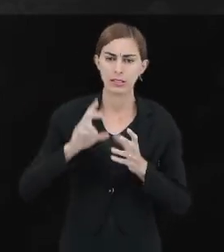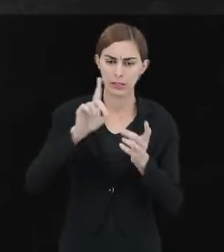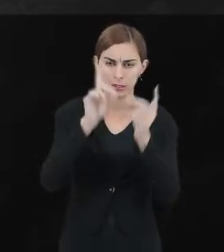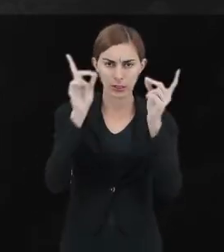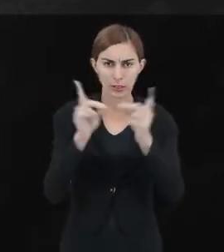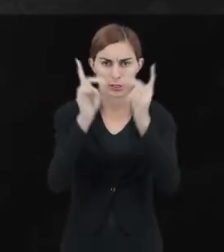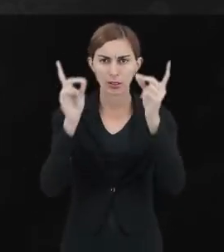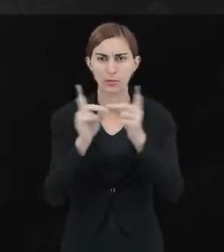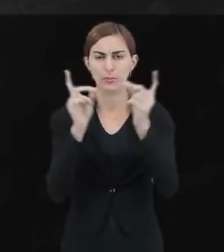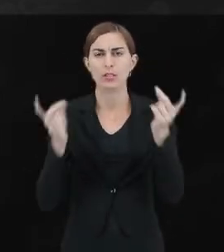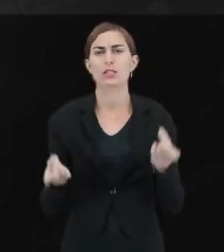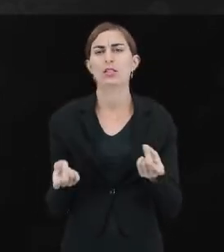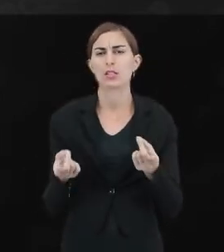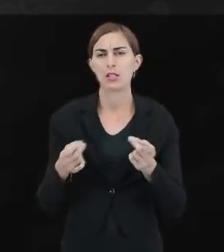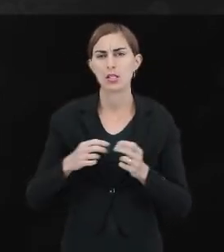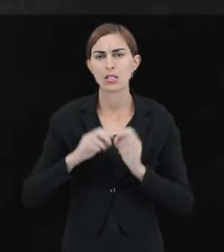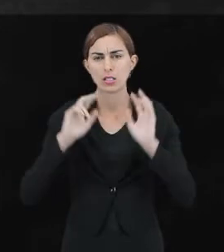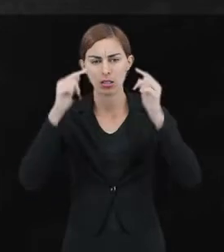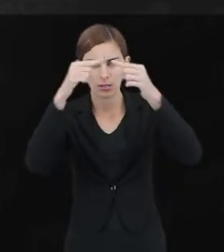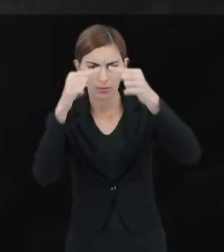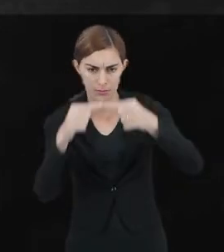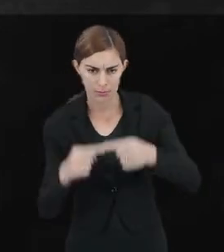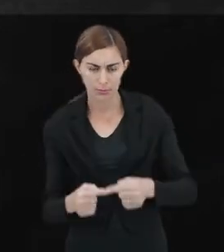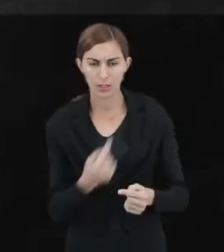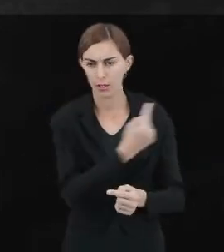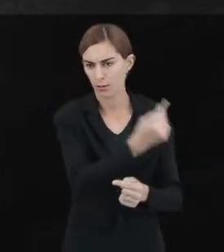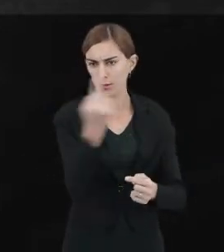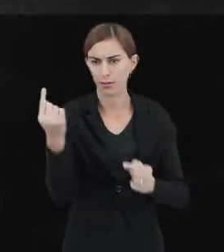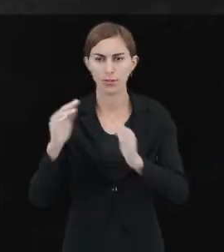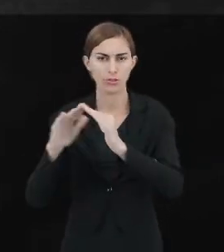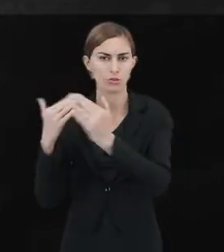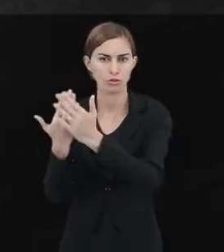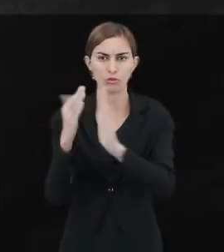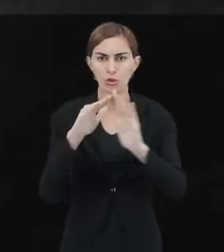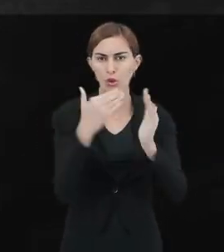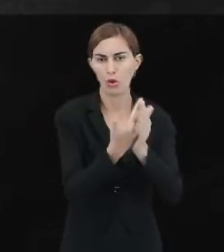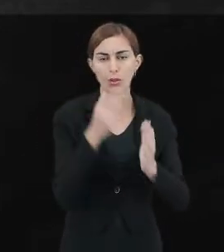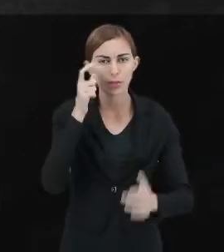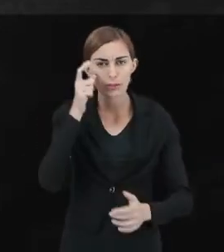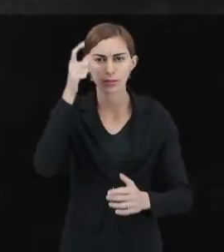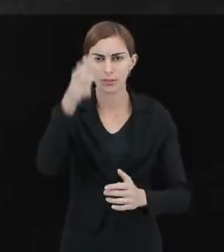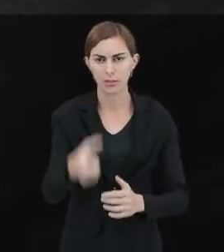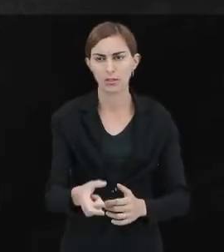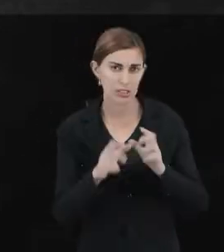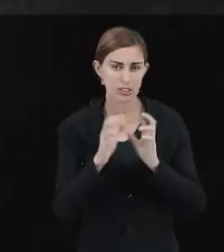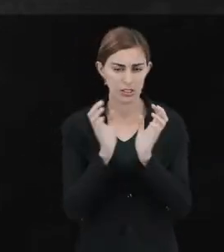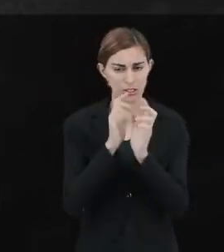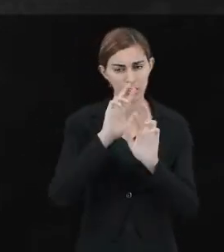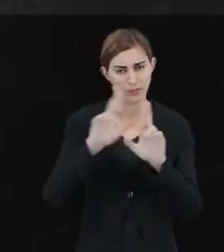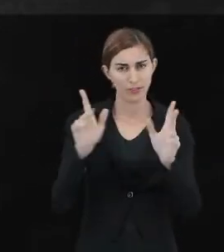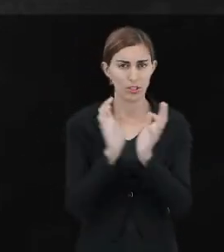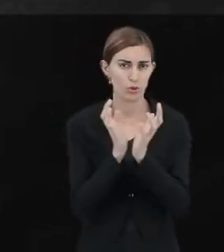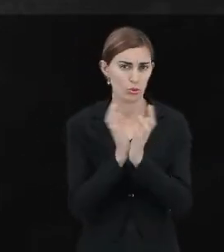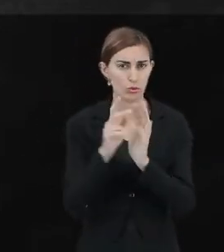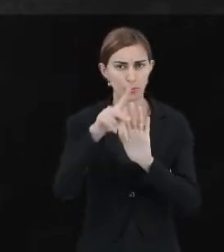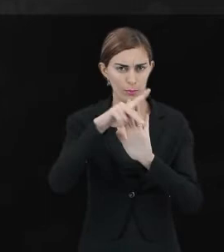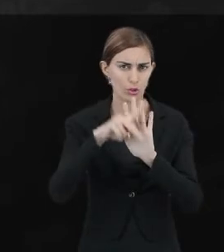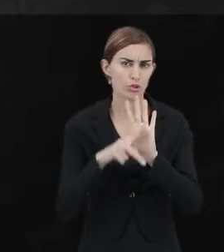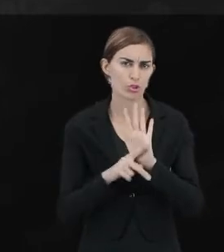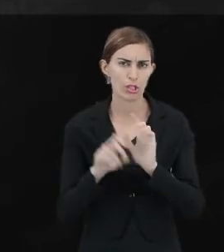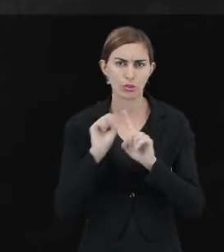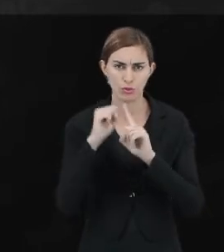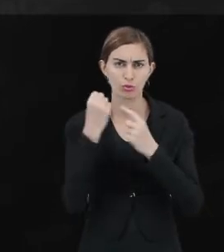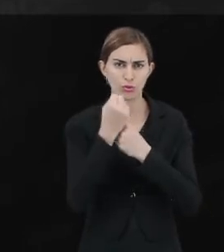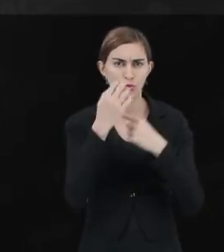dinâmica que se realiza de forma singular em cada escola e reflete interesses de diferentes grupos e